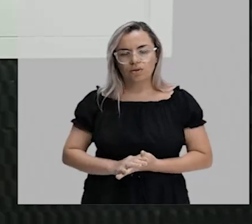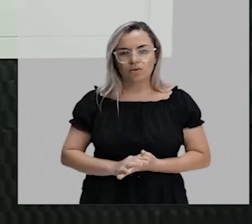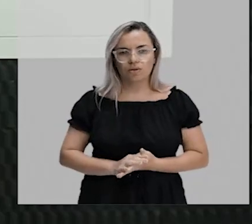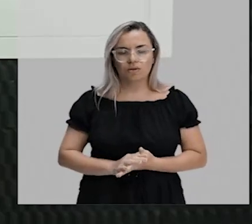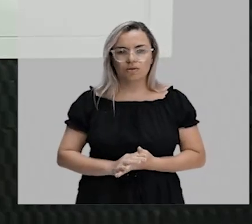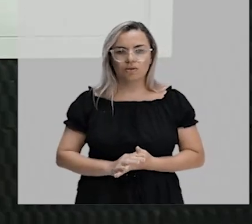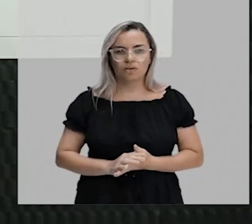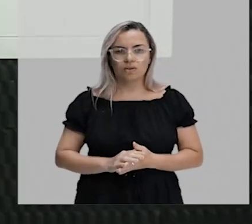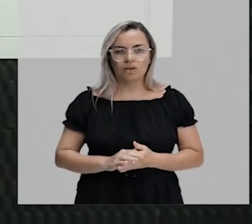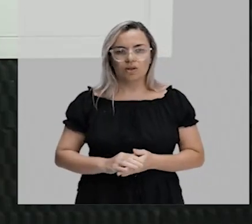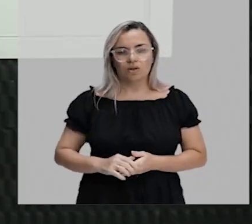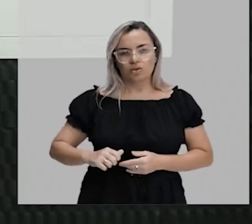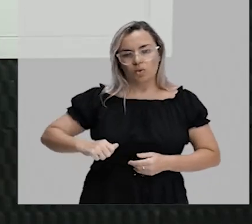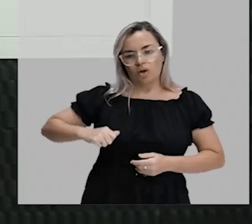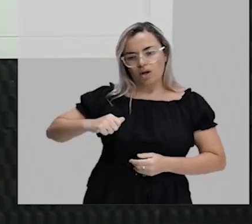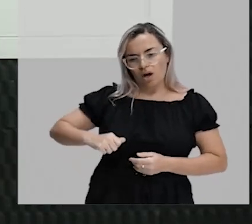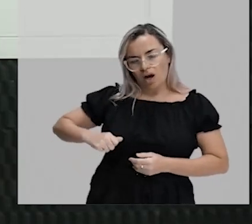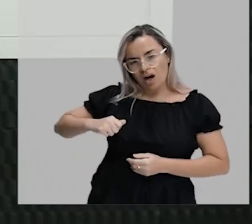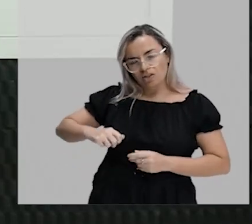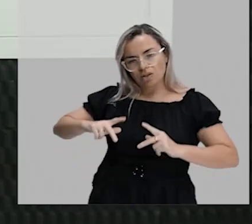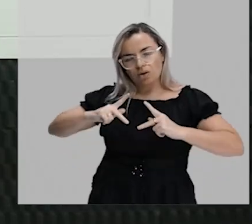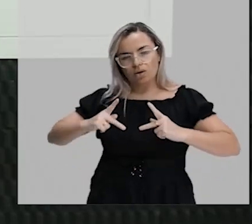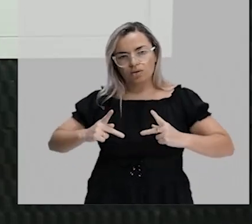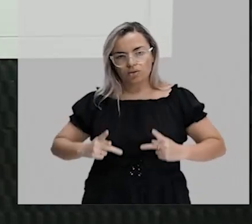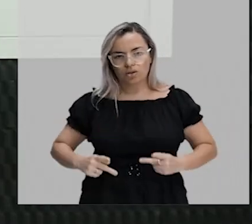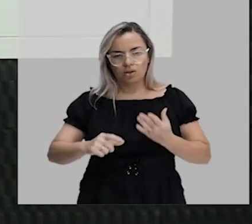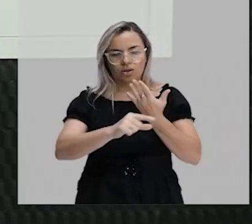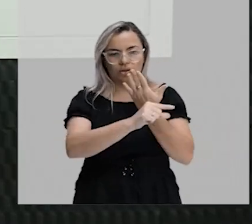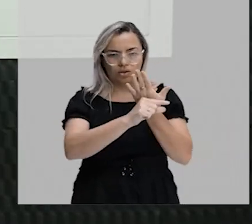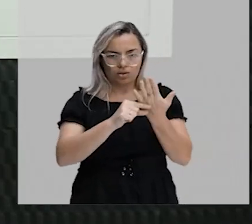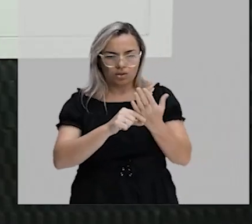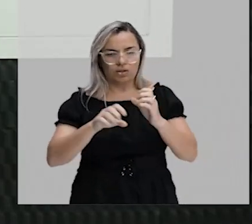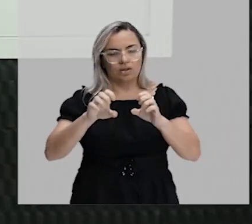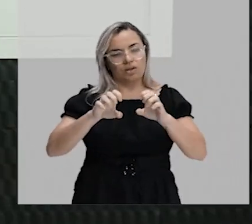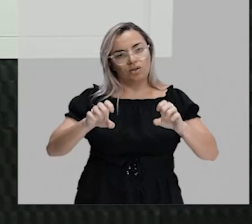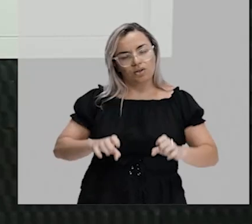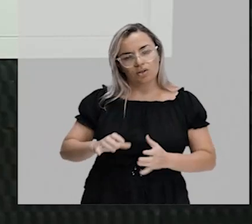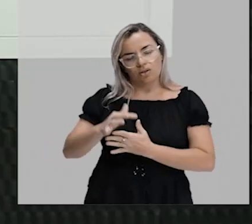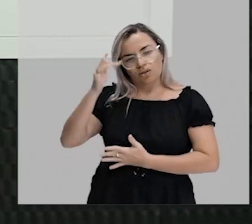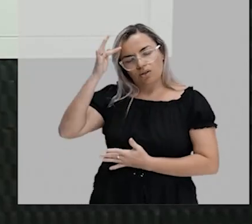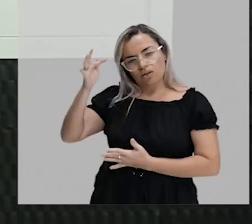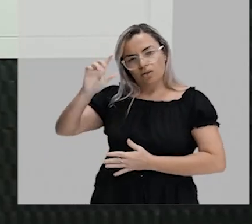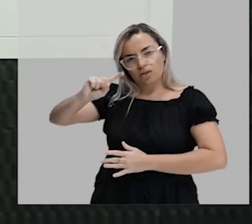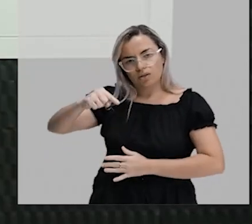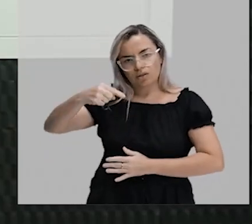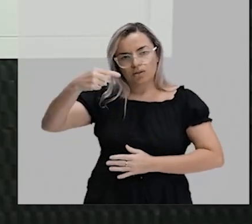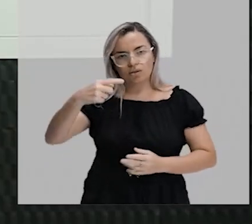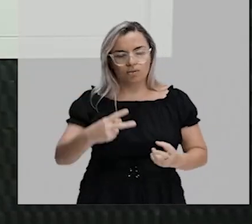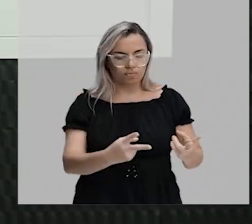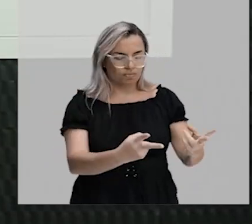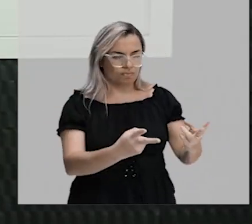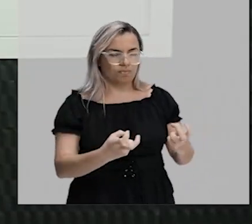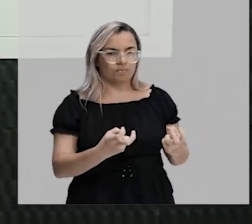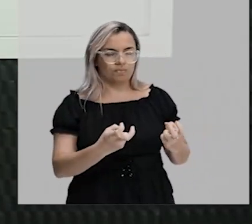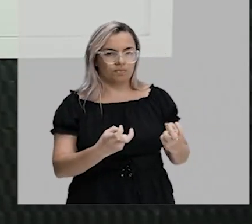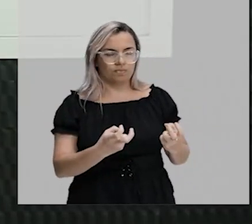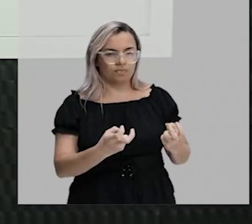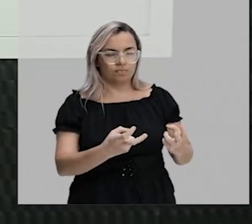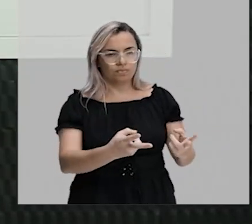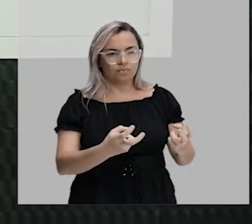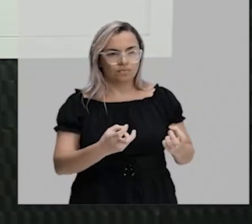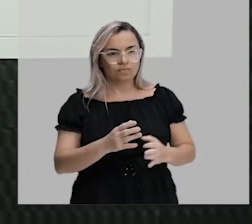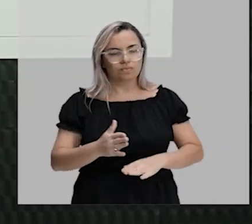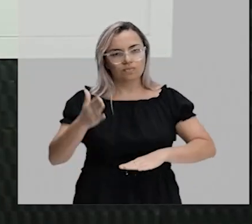ação. Você vai ver que alguns autores tratam assim, tá? Dentro da história da filosofia. Depois você vai percebendo que